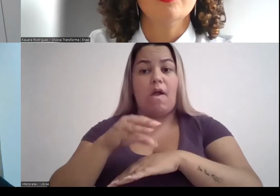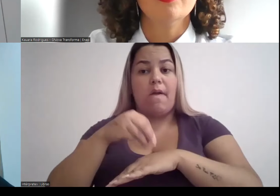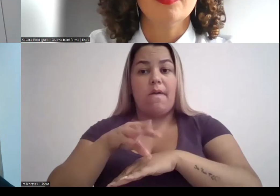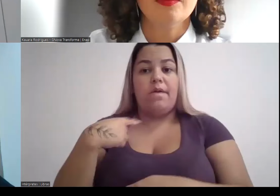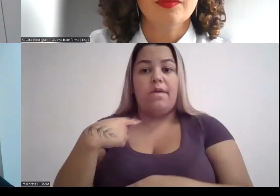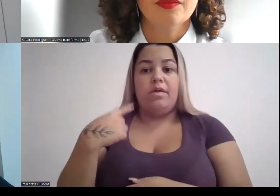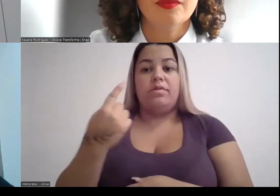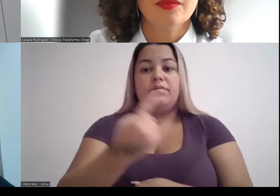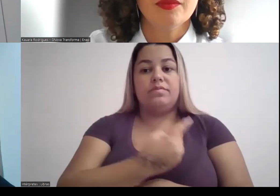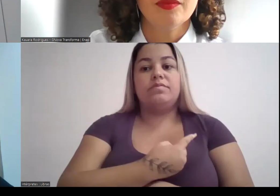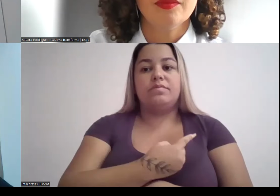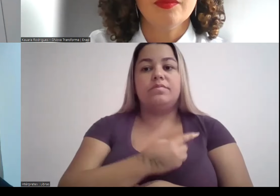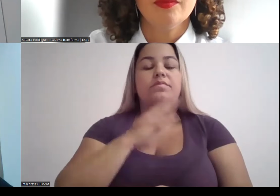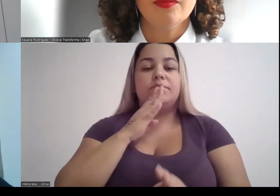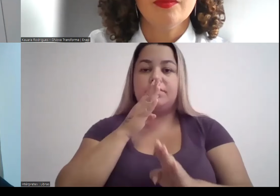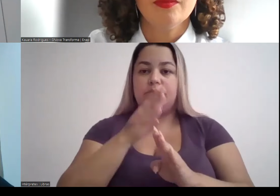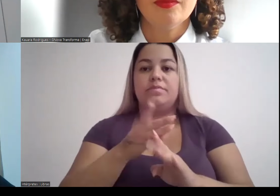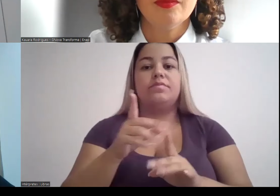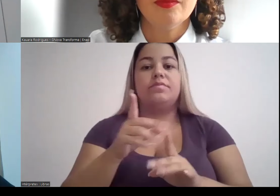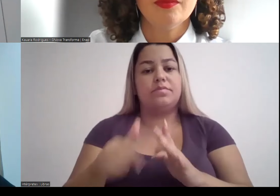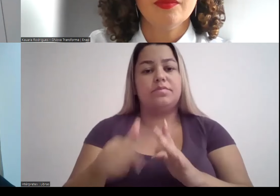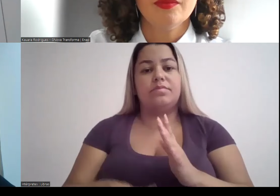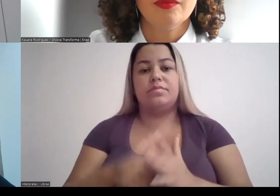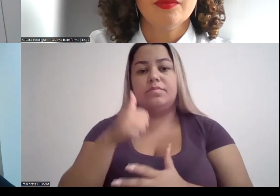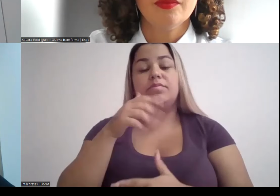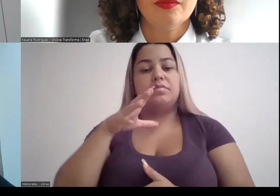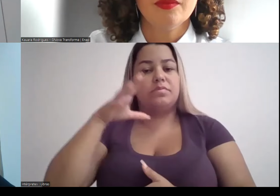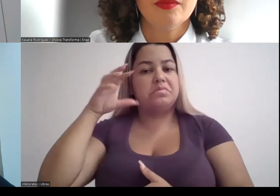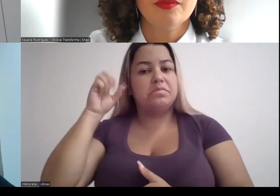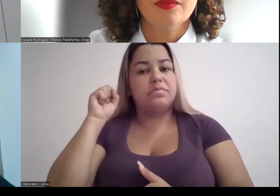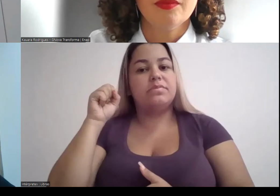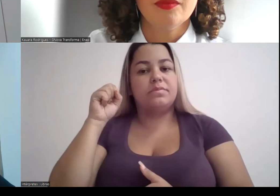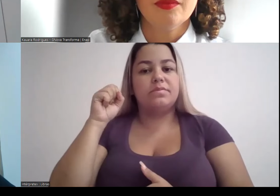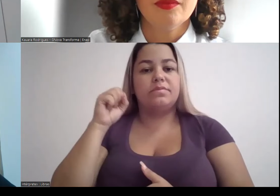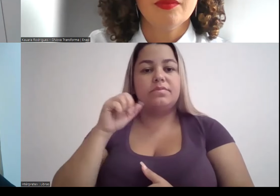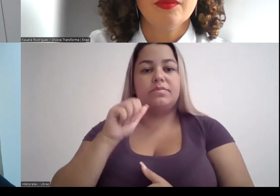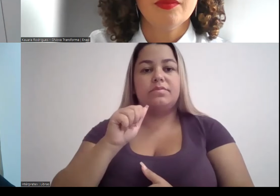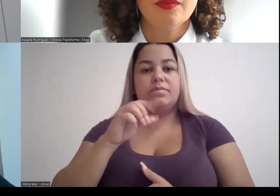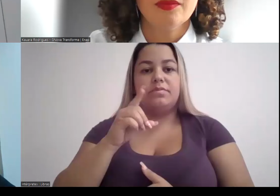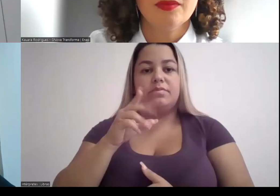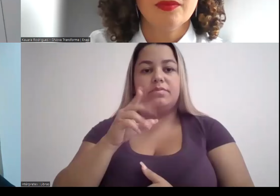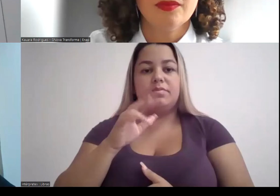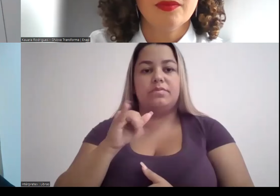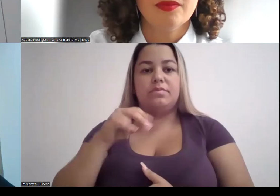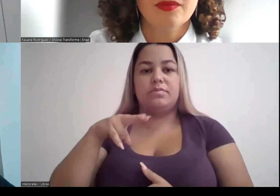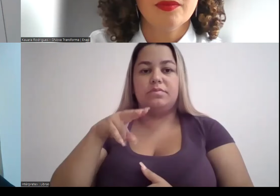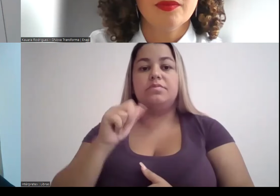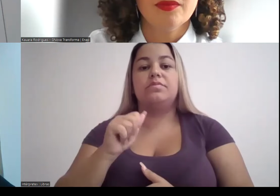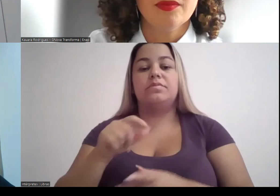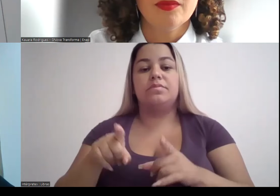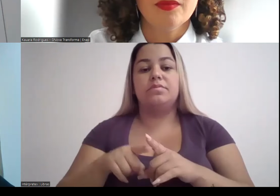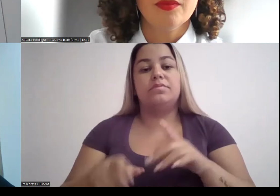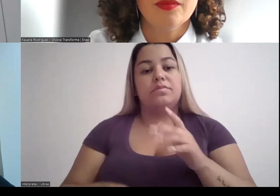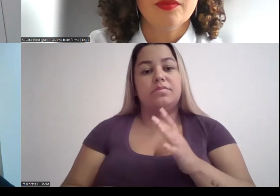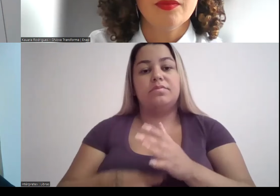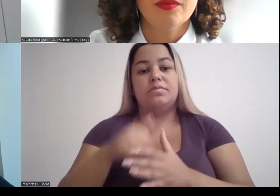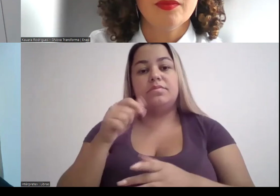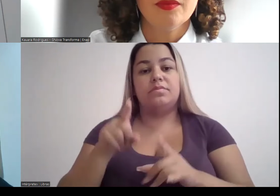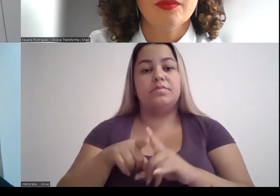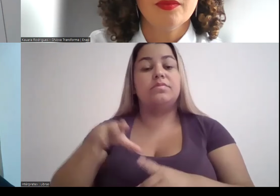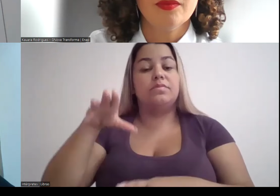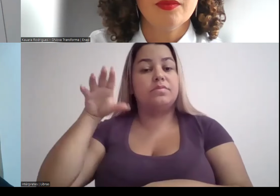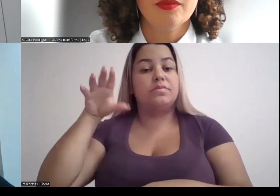Esse é o nosso objetivo, né? Em primeiro lugar, ouvir. Então, como a Adriana disse, esse foi um dos nossos primeiros passos, ouvir as pessoas